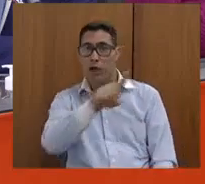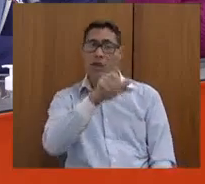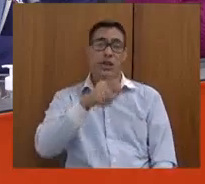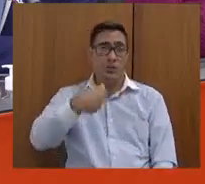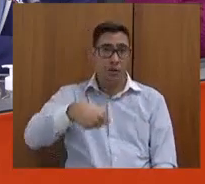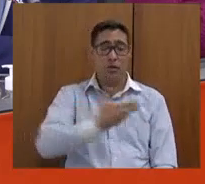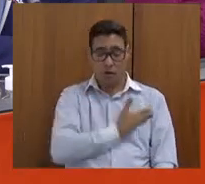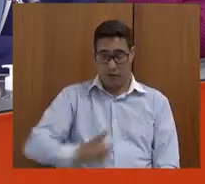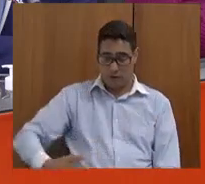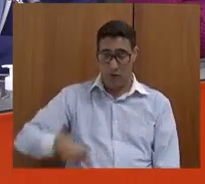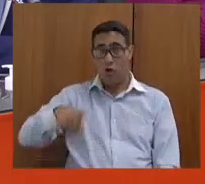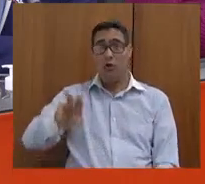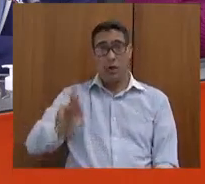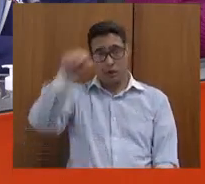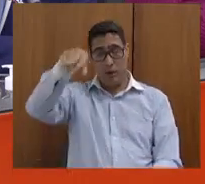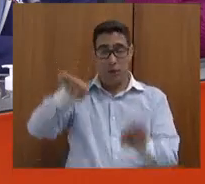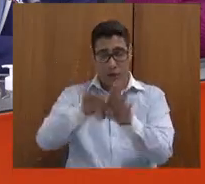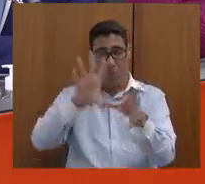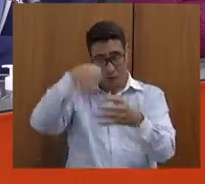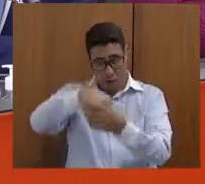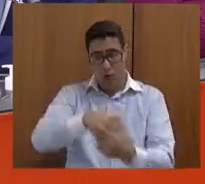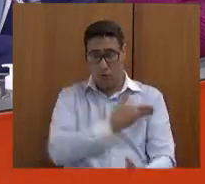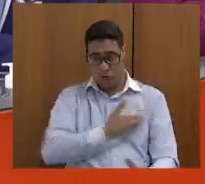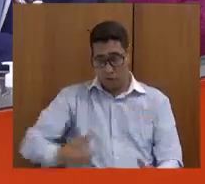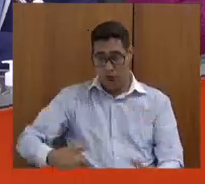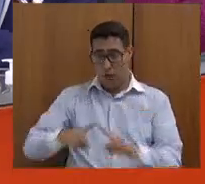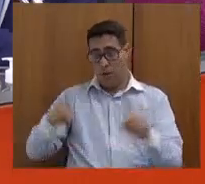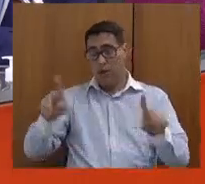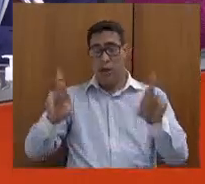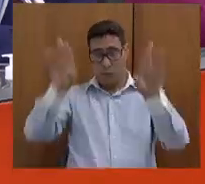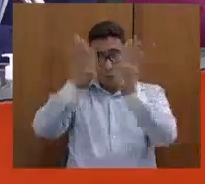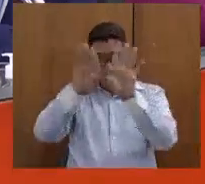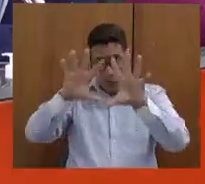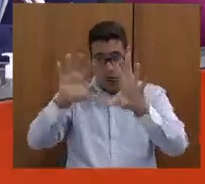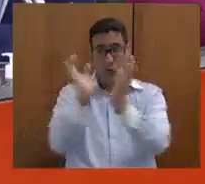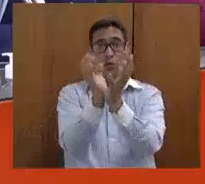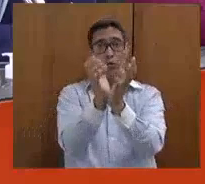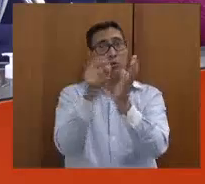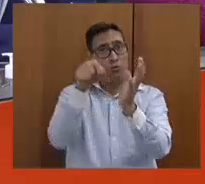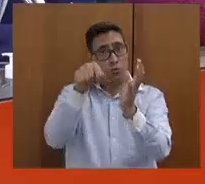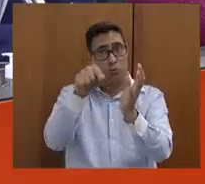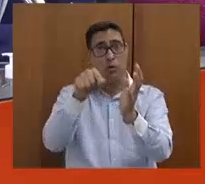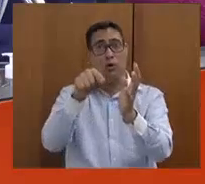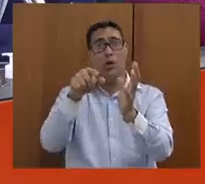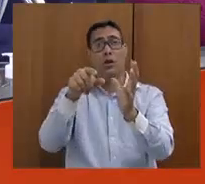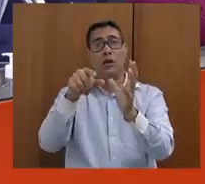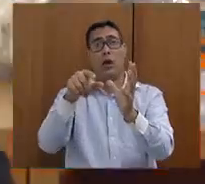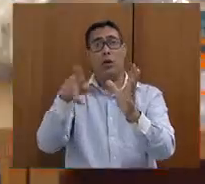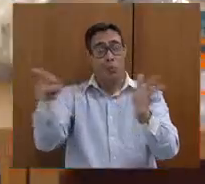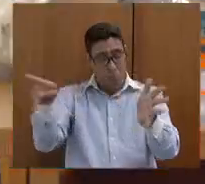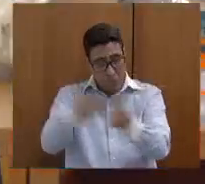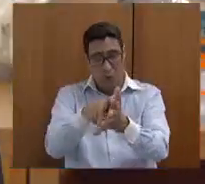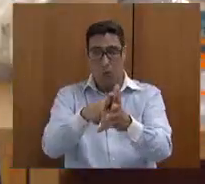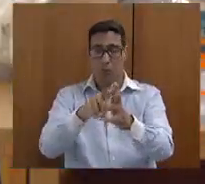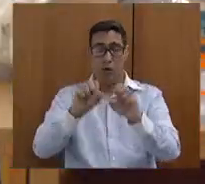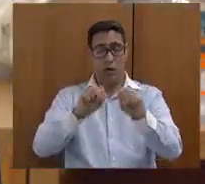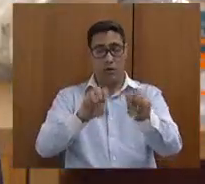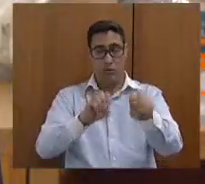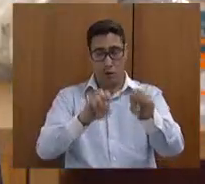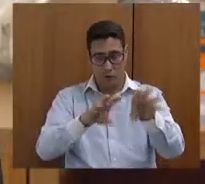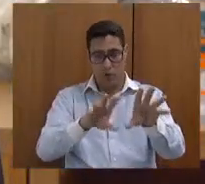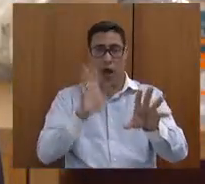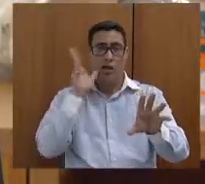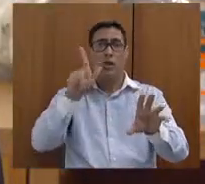você faz parte do governo Mas você também faz parte desse grupo e desse corpo que é o corpo da educação eu acho que a gente precisa